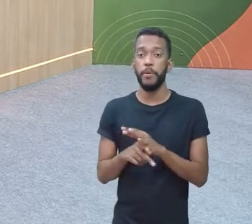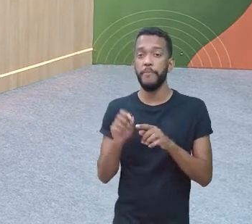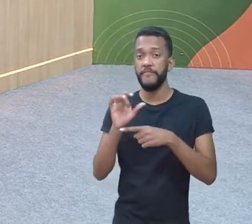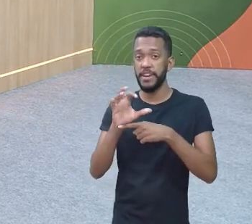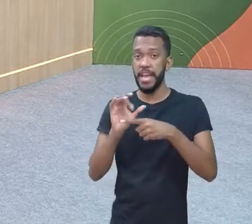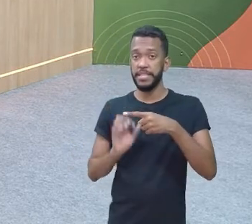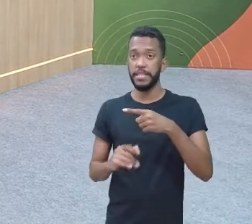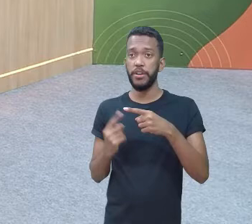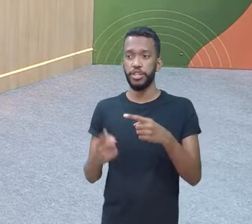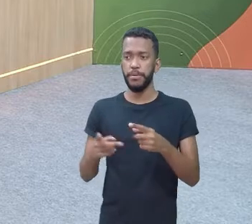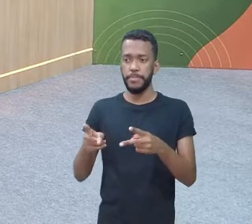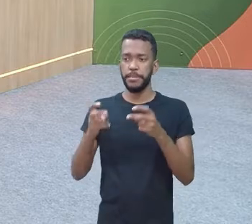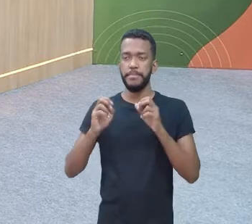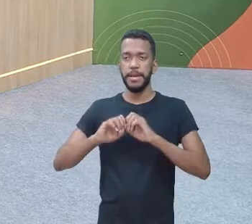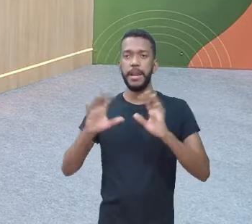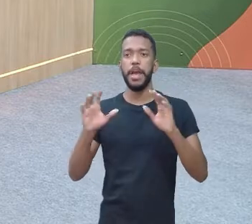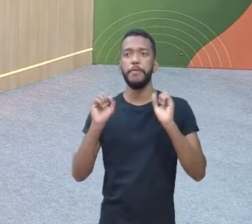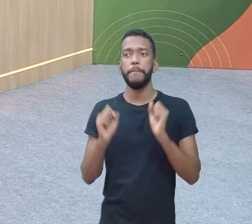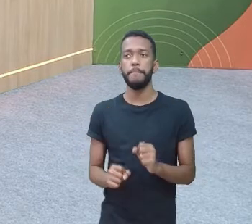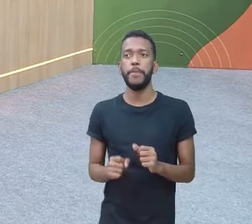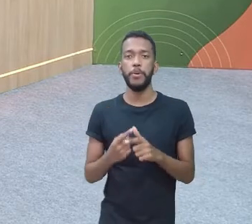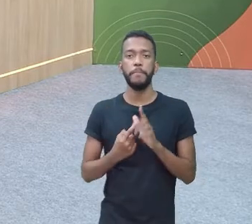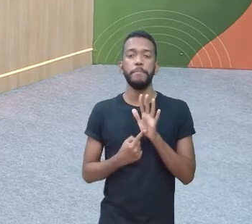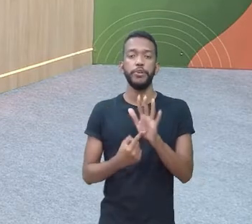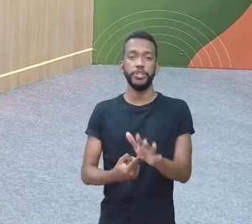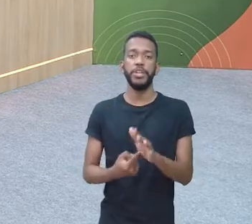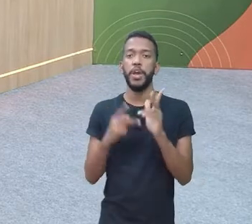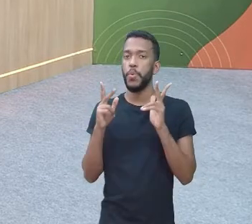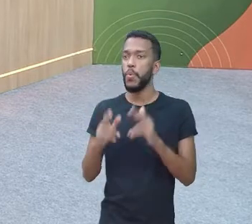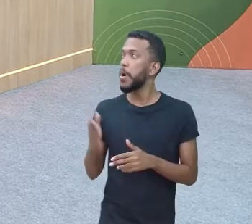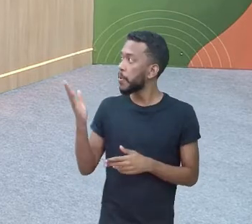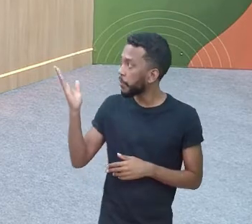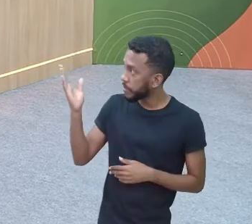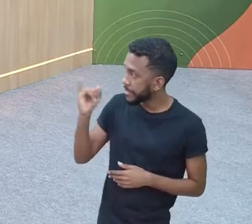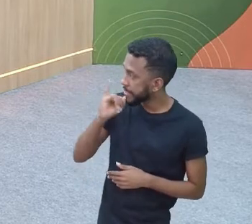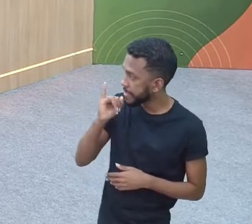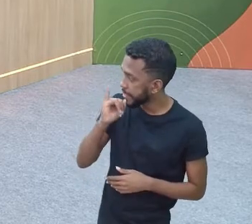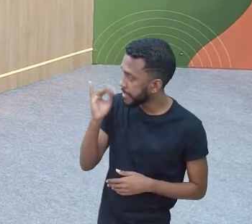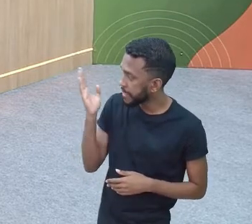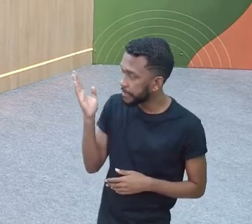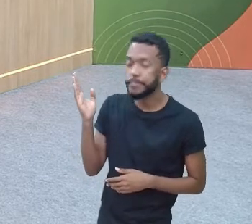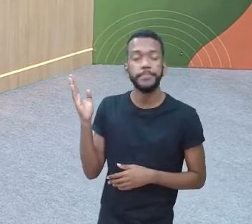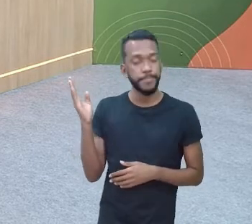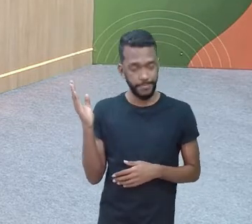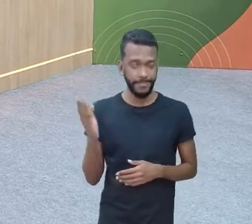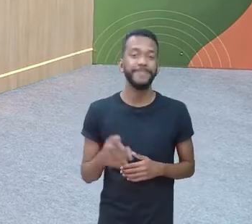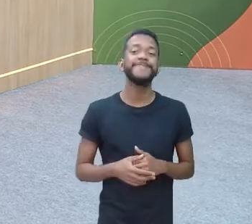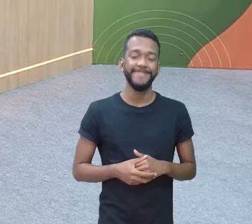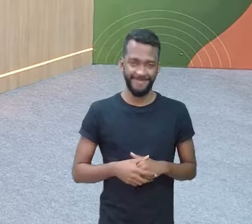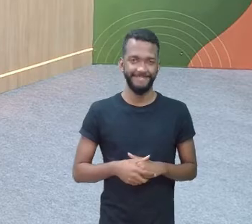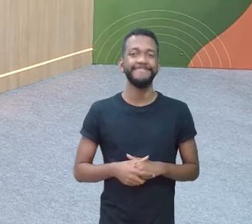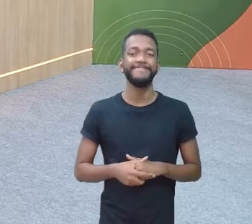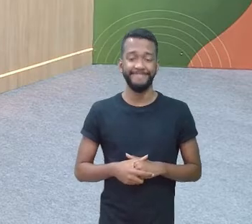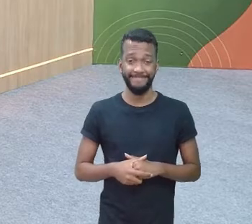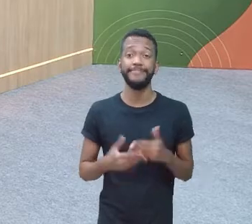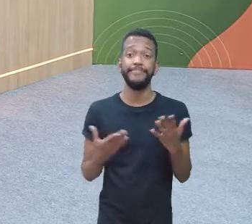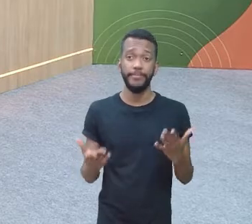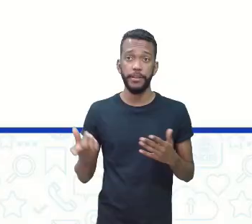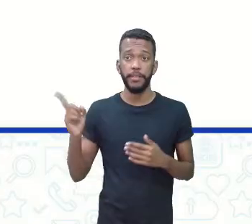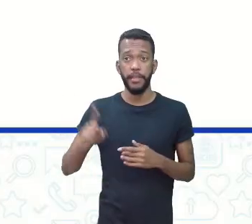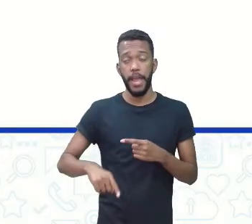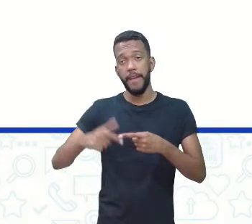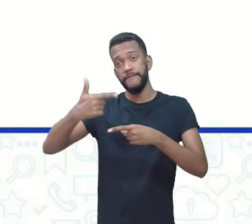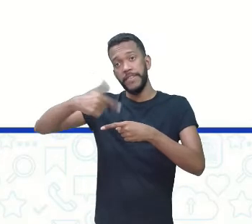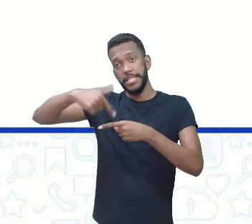fração para a gente perceber que a gente pode expressar uma divisão com essa fração, tá certo? Então, eu tenho